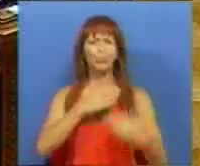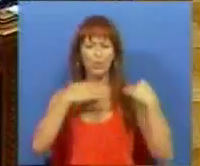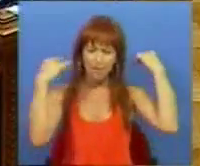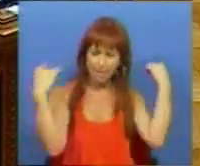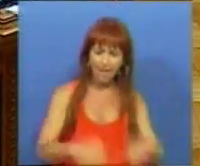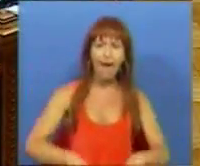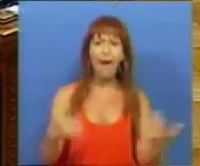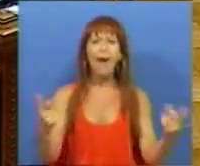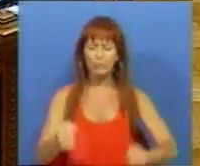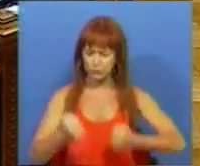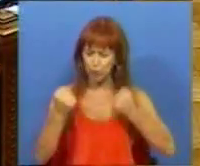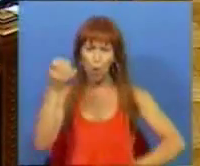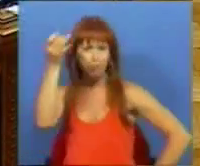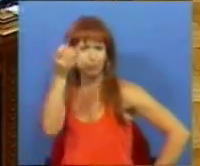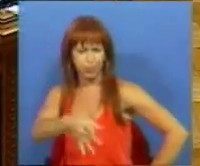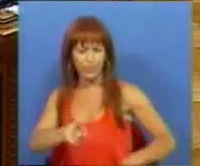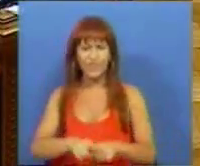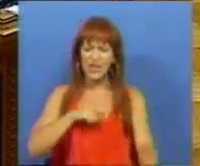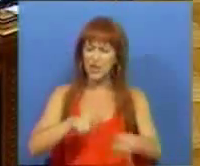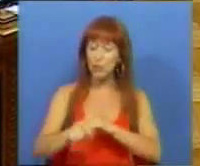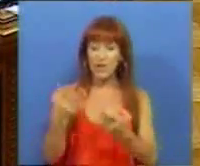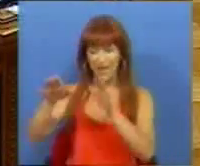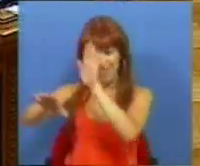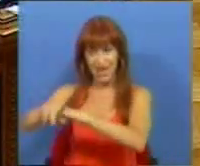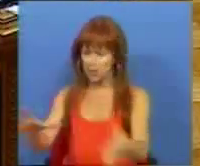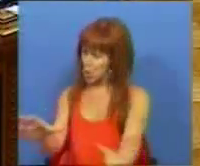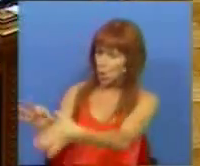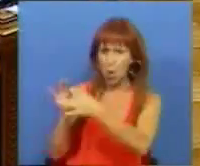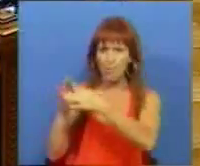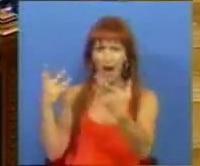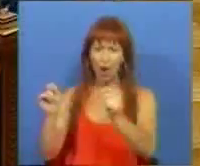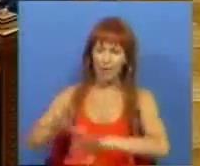responsável capaz de vencer as políticas que a direita unida agora desenvolve.